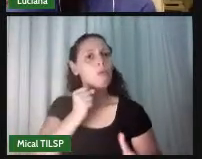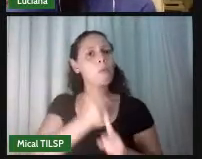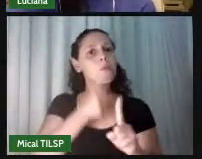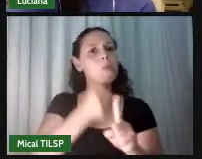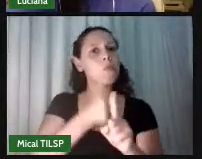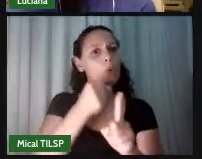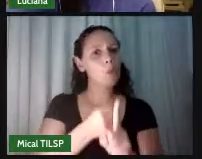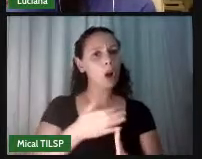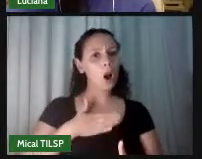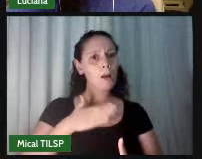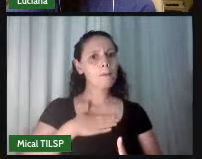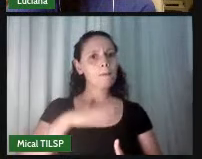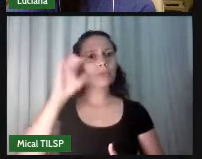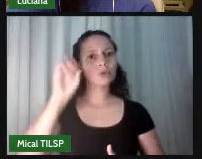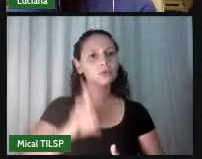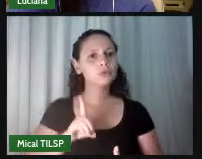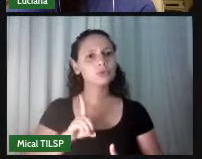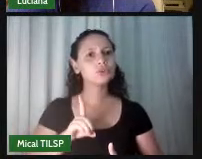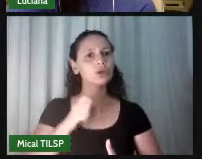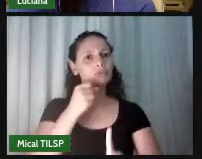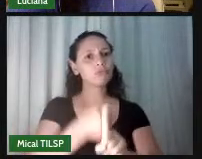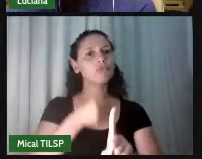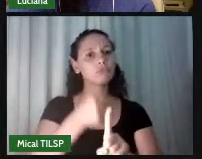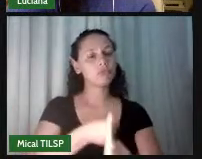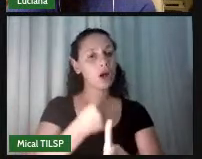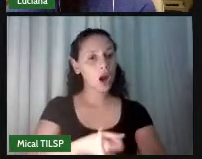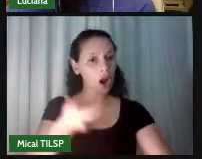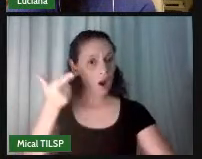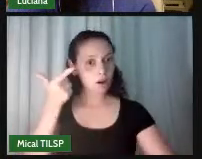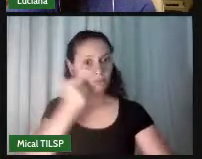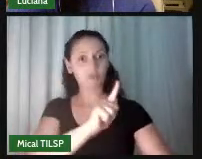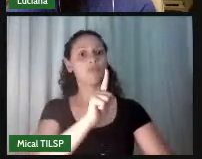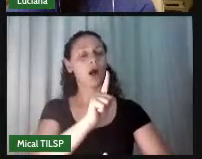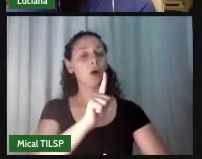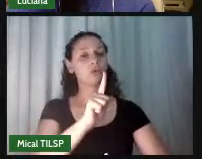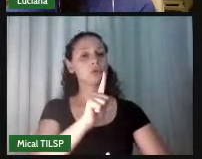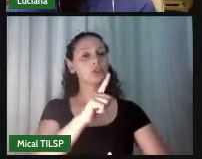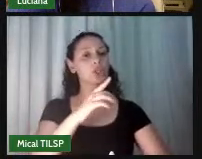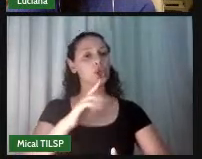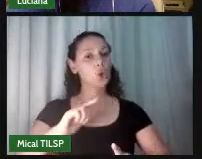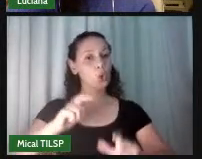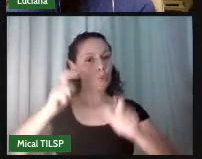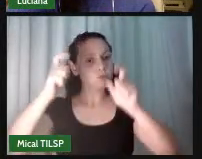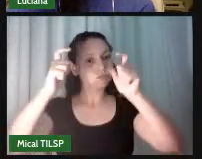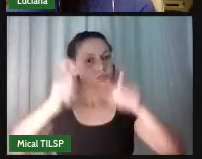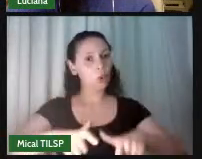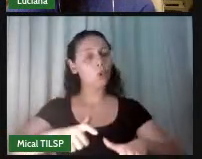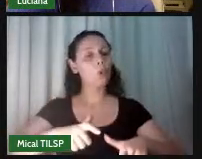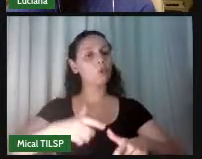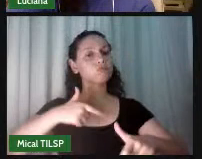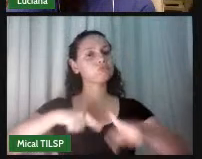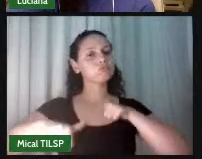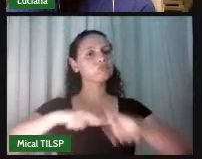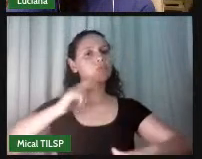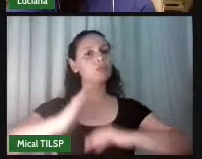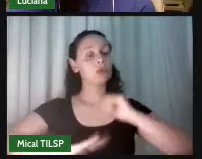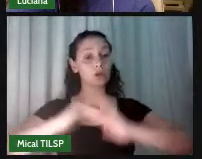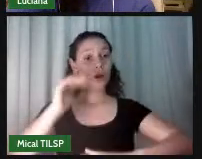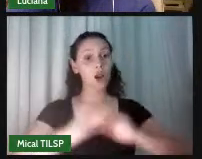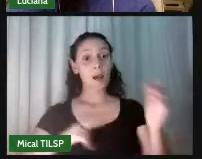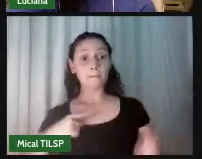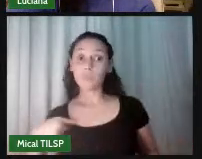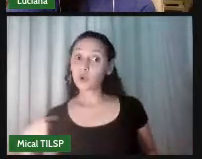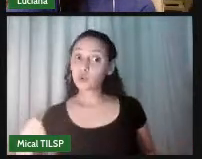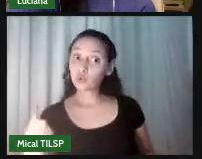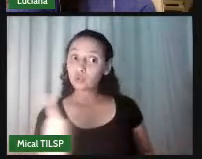aqui, né, brigar para a gente conseguir cada vez mais espaço, espaço que nosso, né, que nos